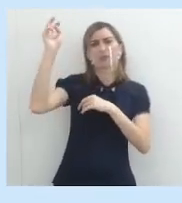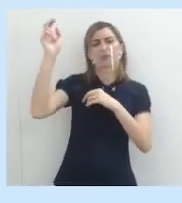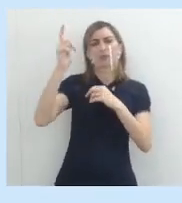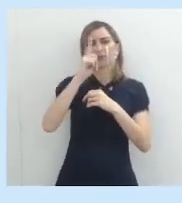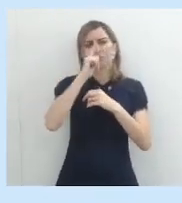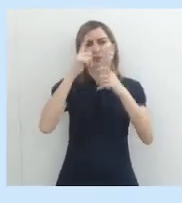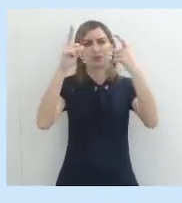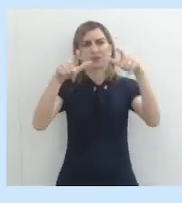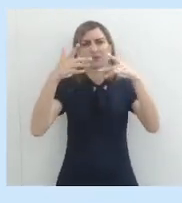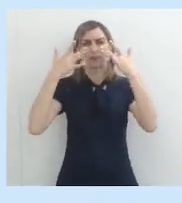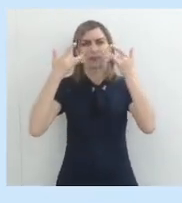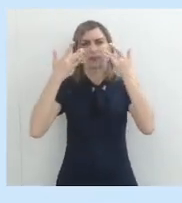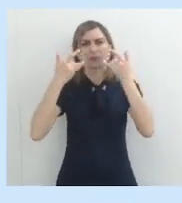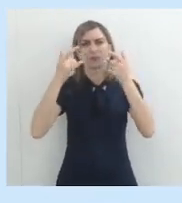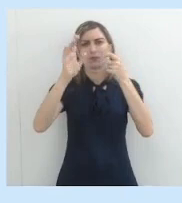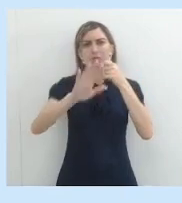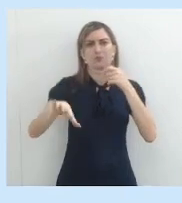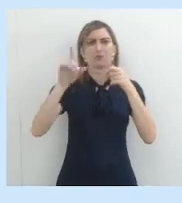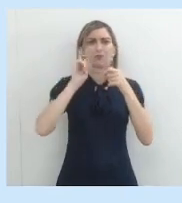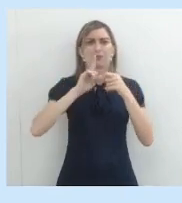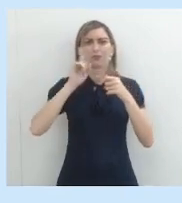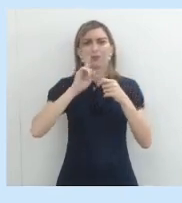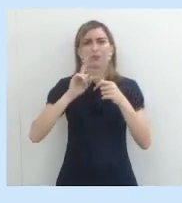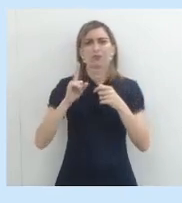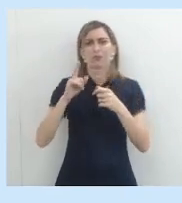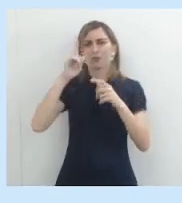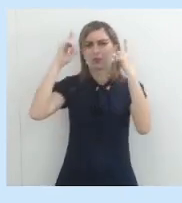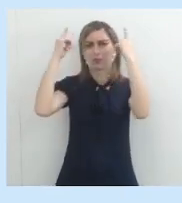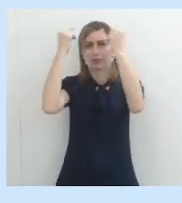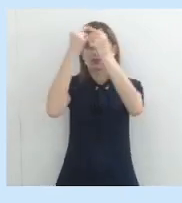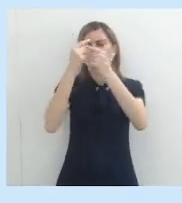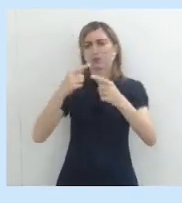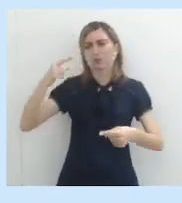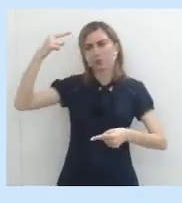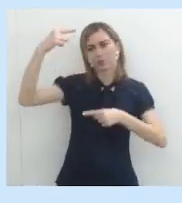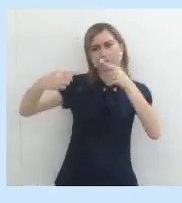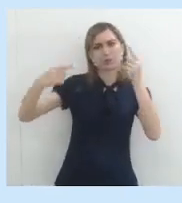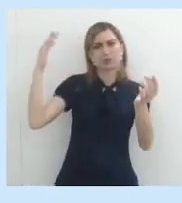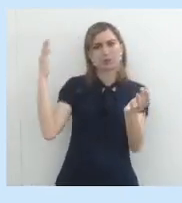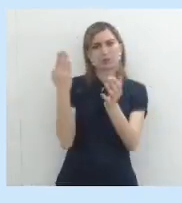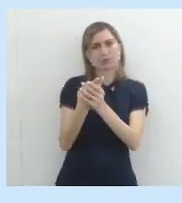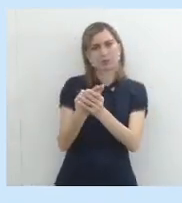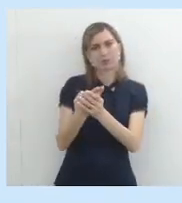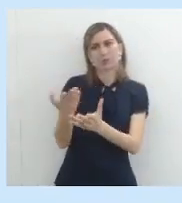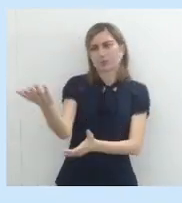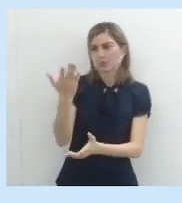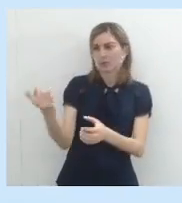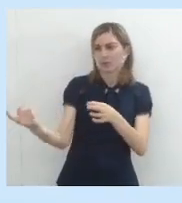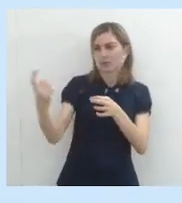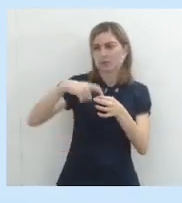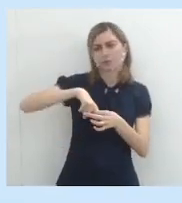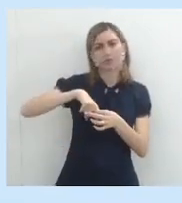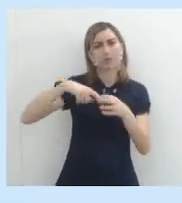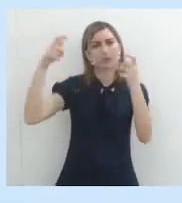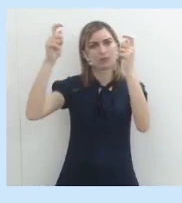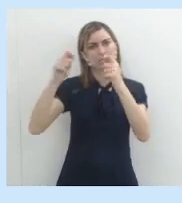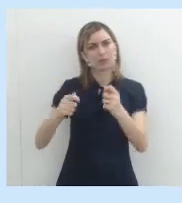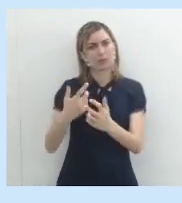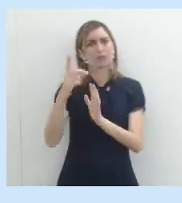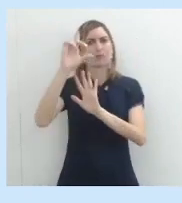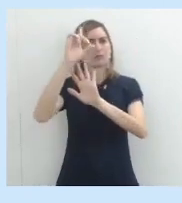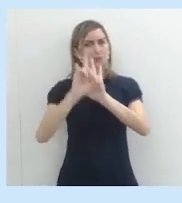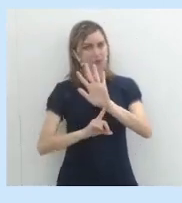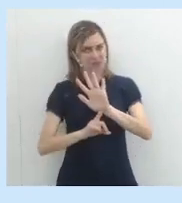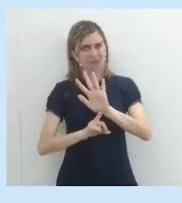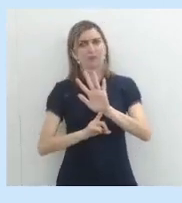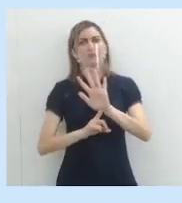em museus da Europa e Estados Unidos. Então, a Grécia, ela entrou, né, com um processo que ela queria, porque por direito, né, assim,